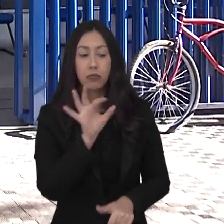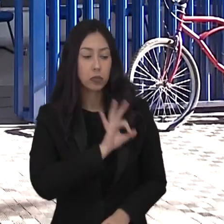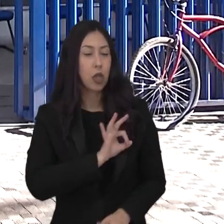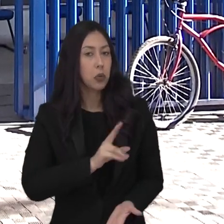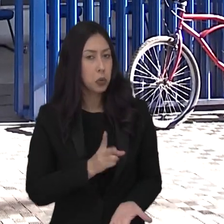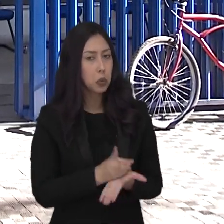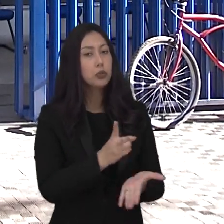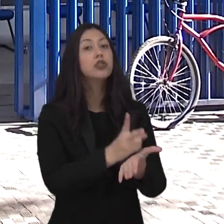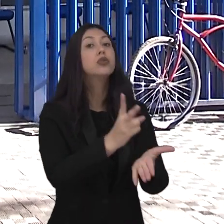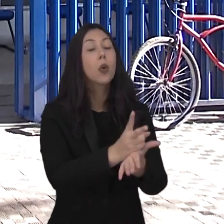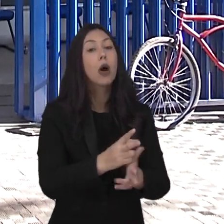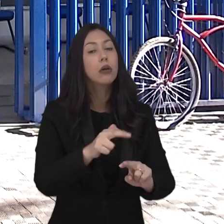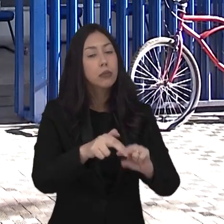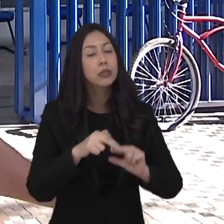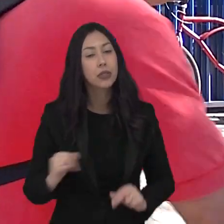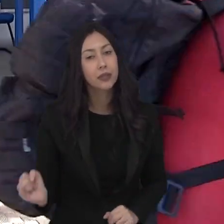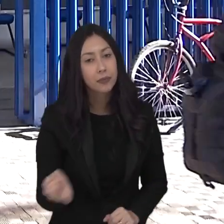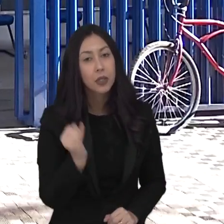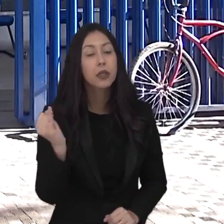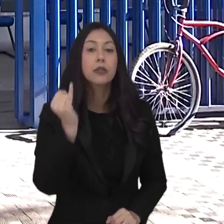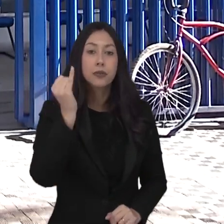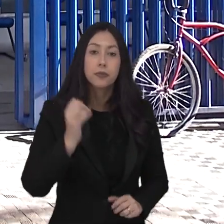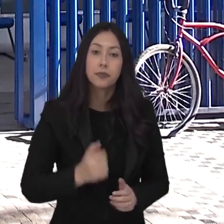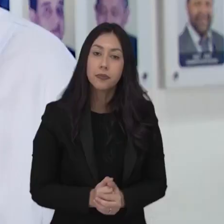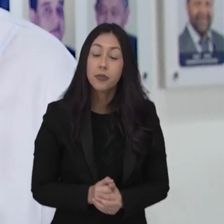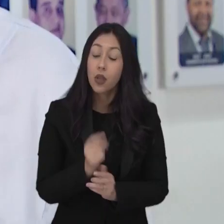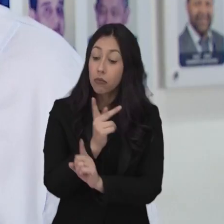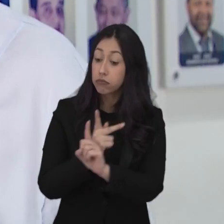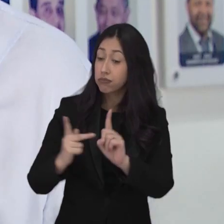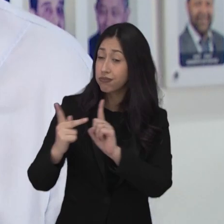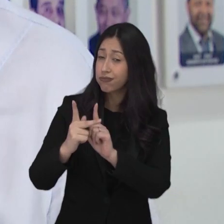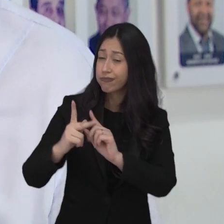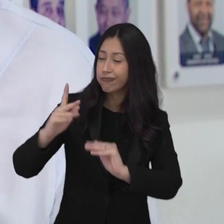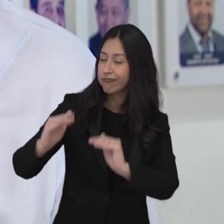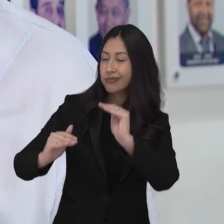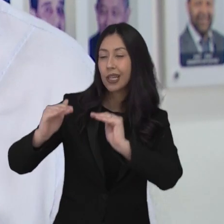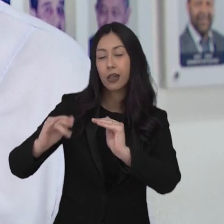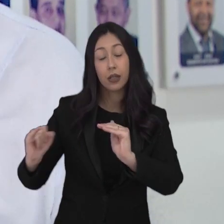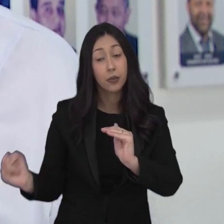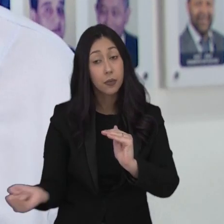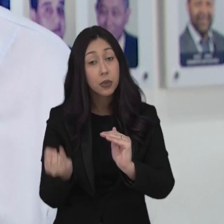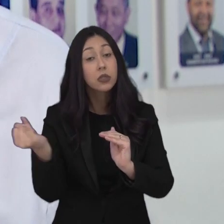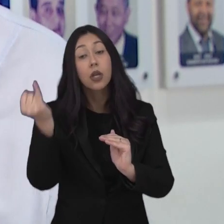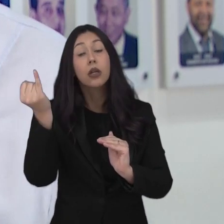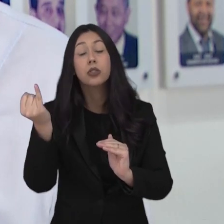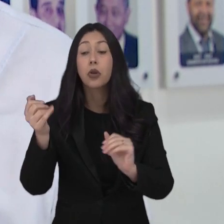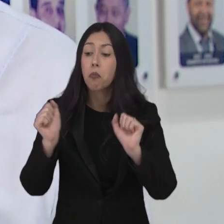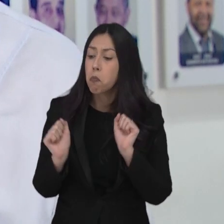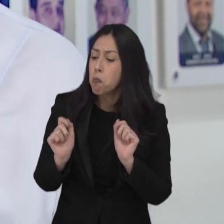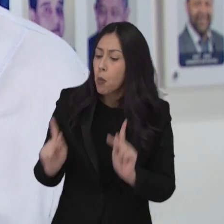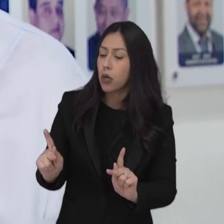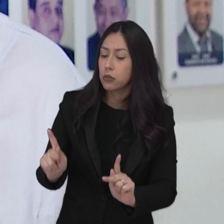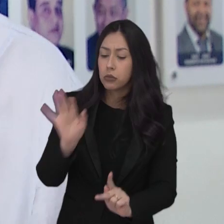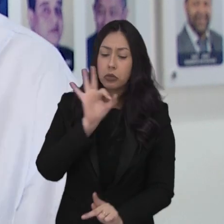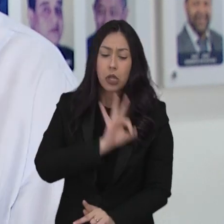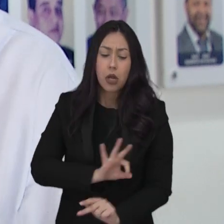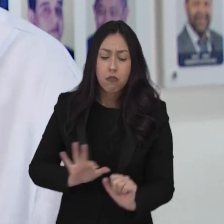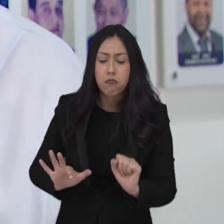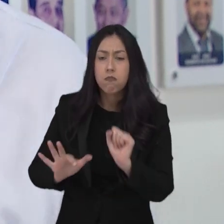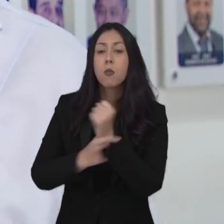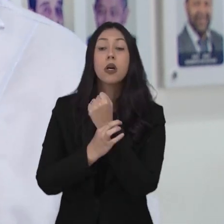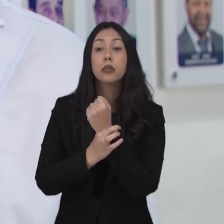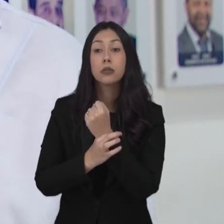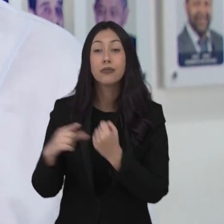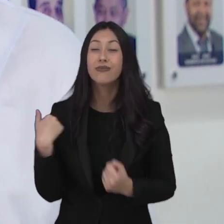Um mecanismo social importante para o país. O equilíbrio da Previdência é fundamental, né? Que os aposentados possam